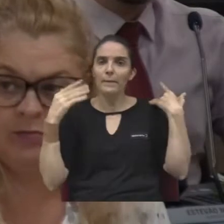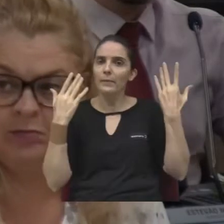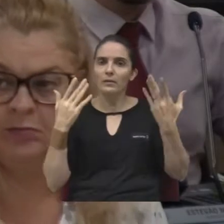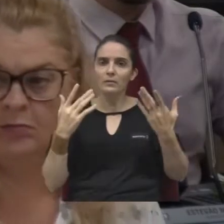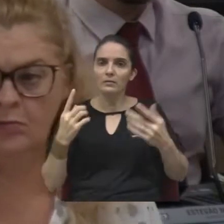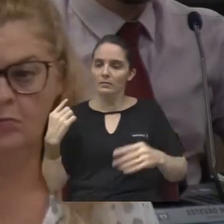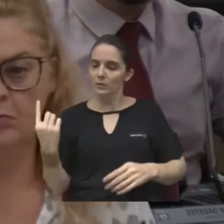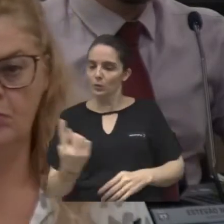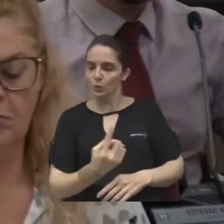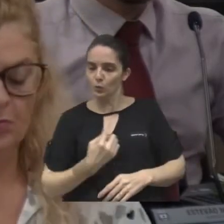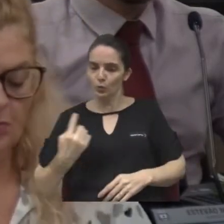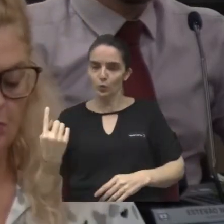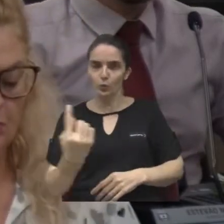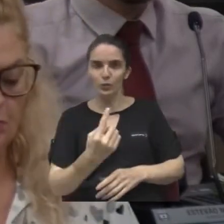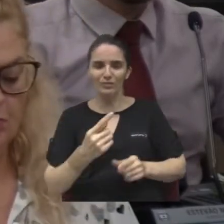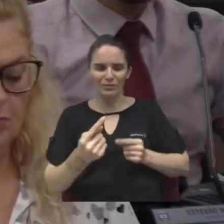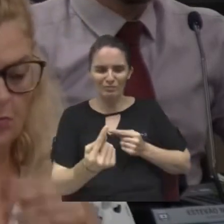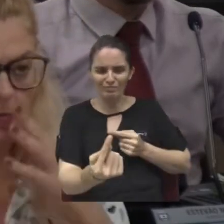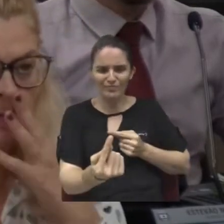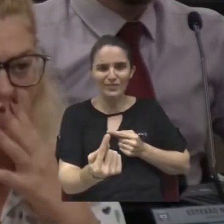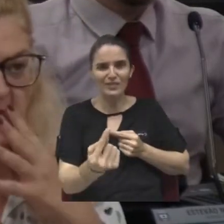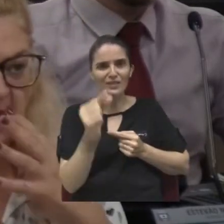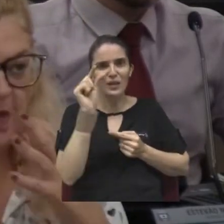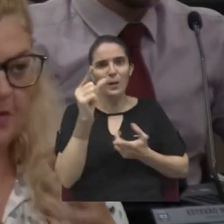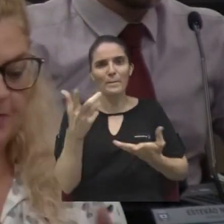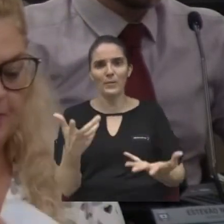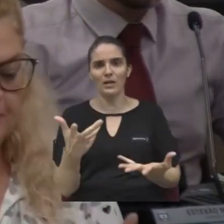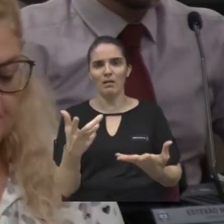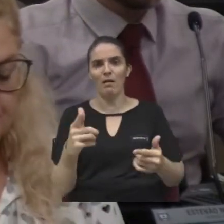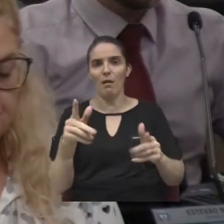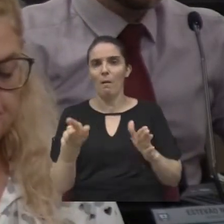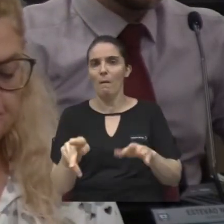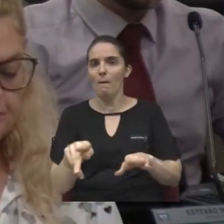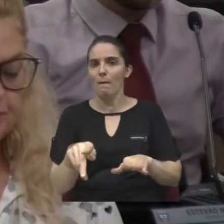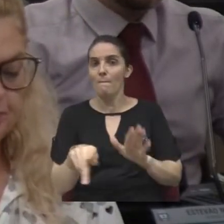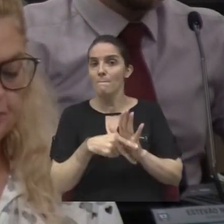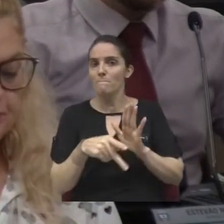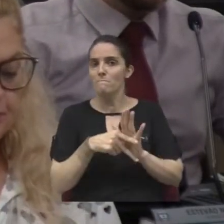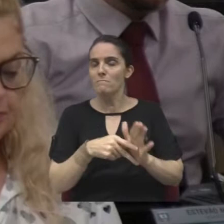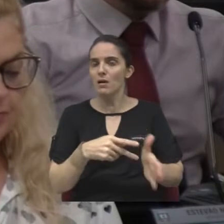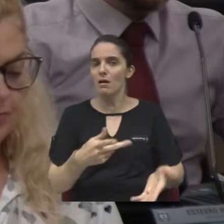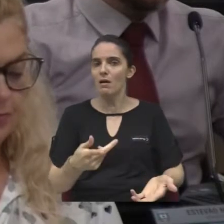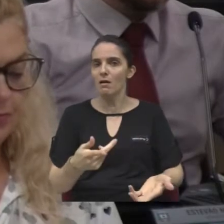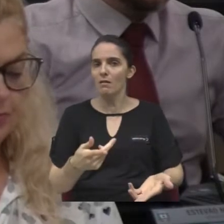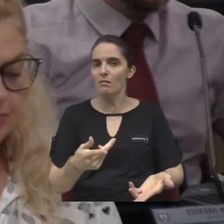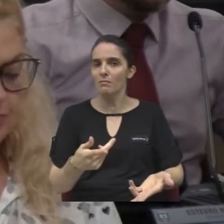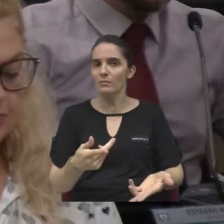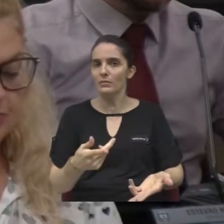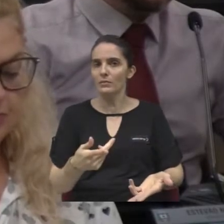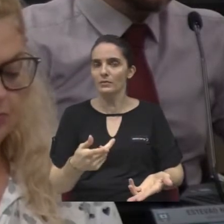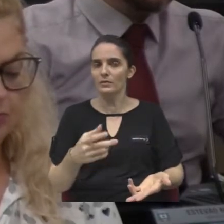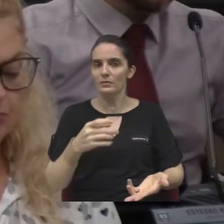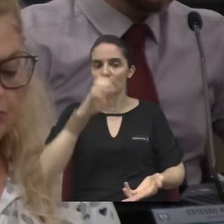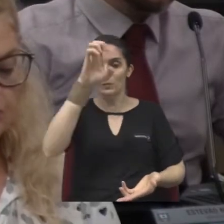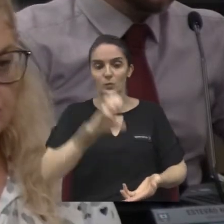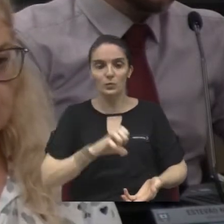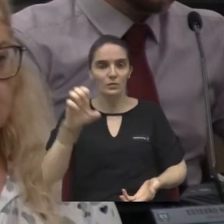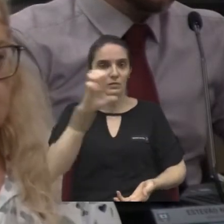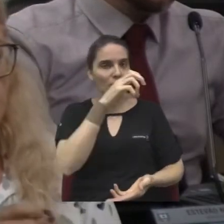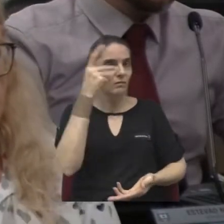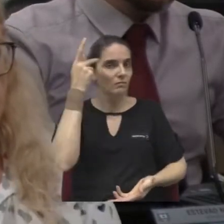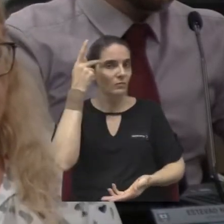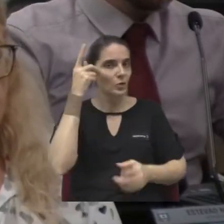aquele pedaço de estrada que está dentro do município, e ela é multada. Agora, se o Estado recebe as